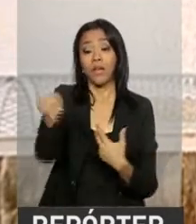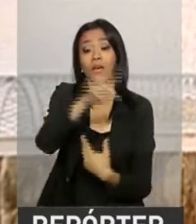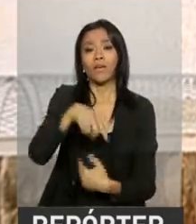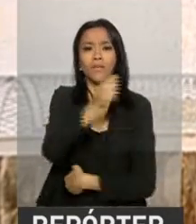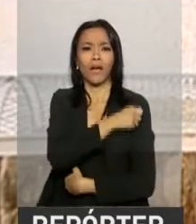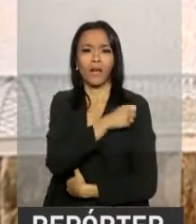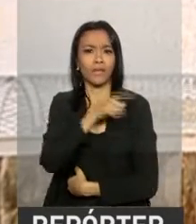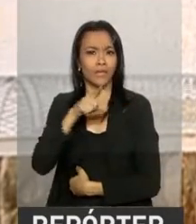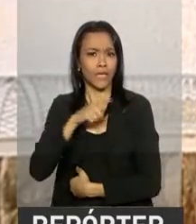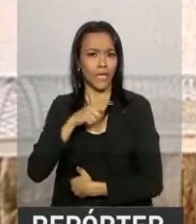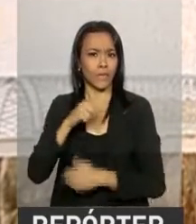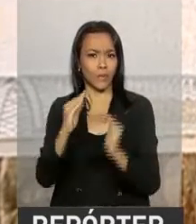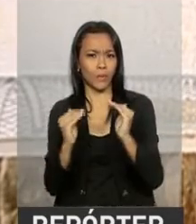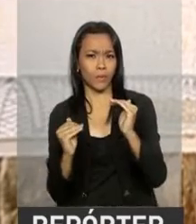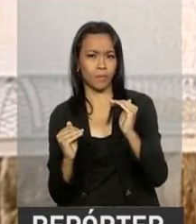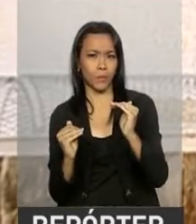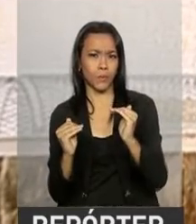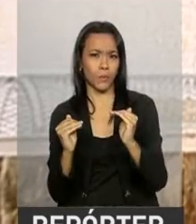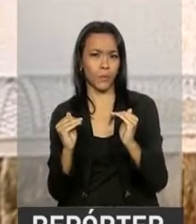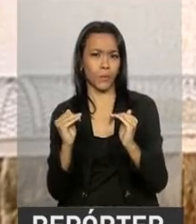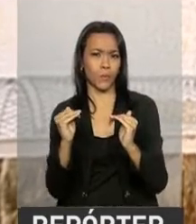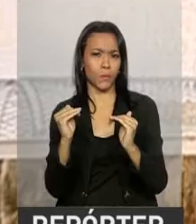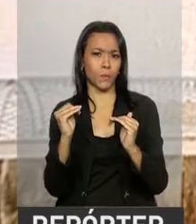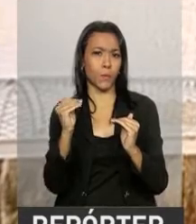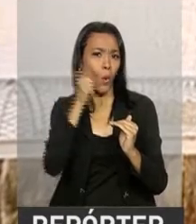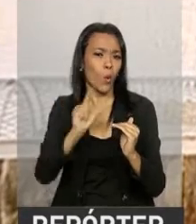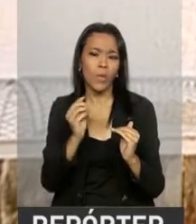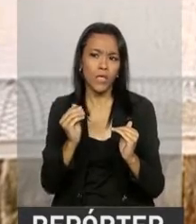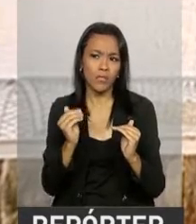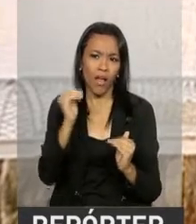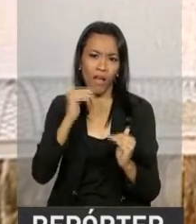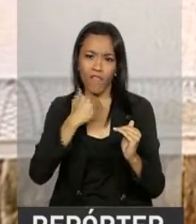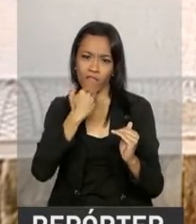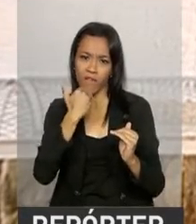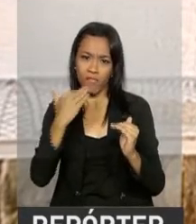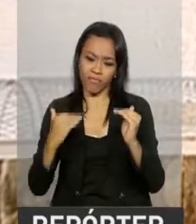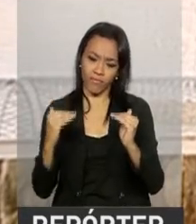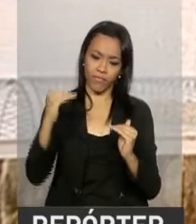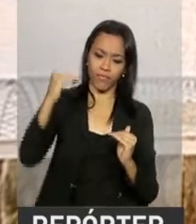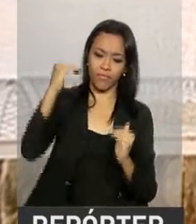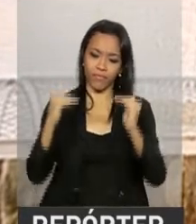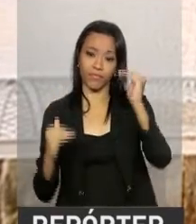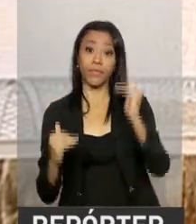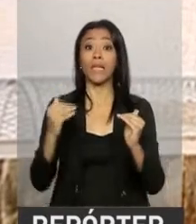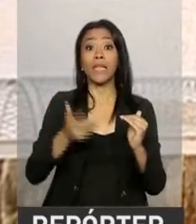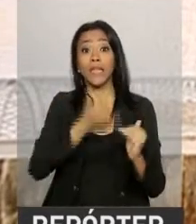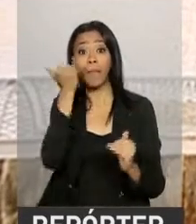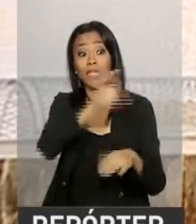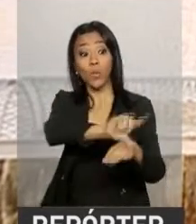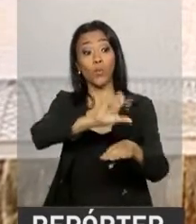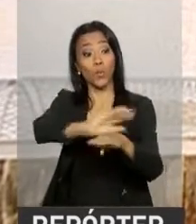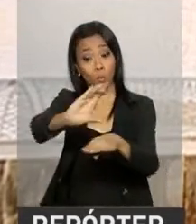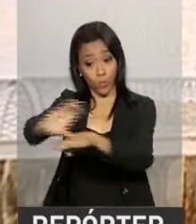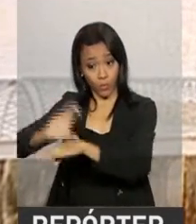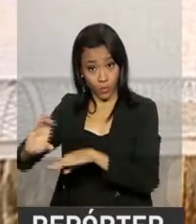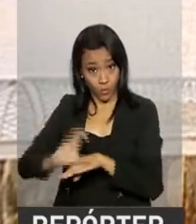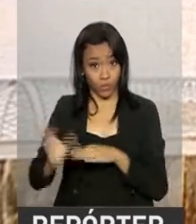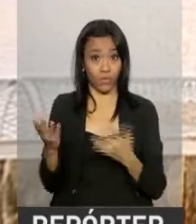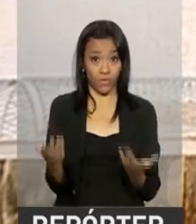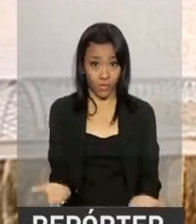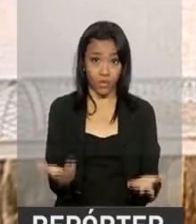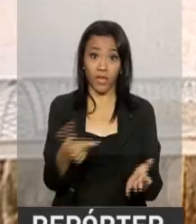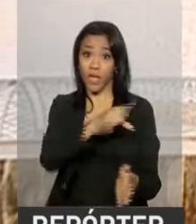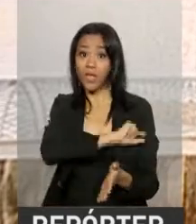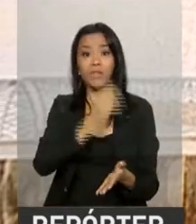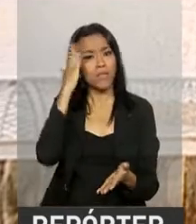ter acesso a um ranking para saber exatamente em que posição eles ficaram de acordo com o curso que eles escolheram. Antes eles só podiam saber quão distantes eles